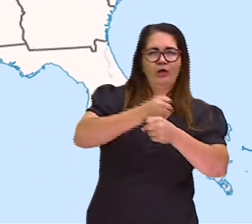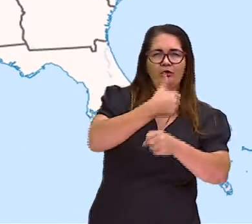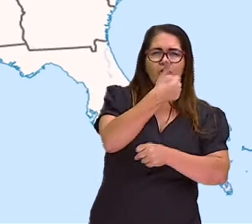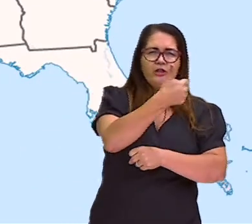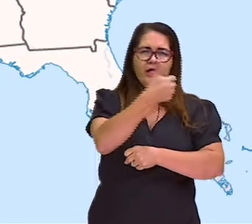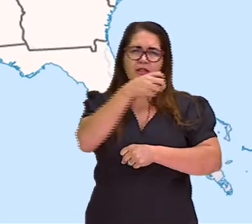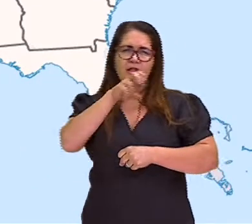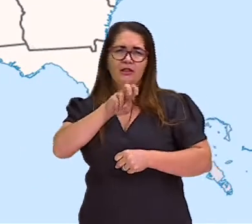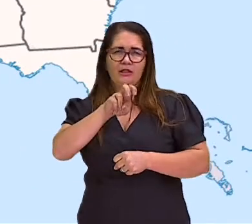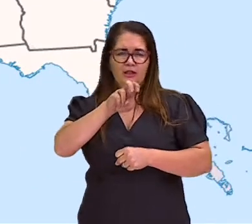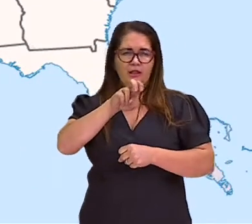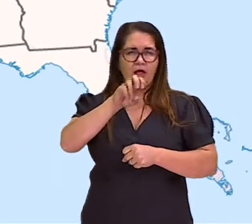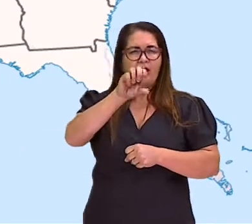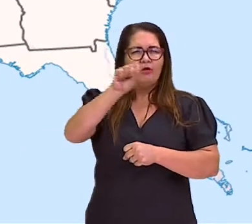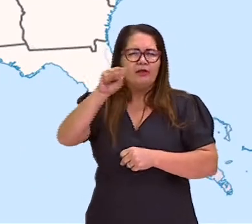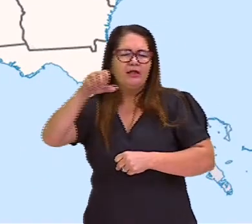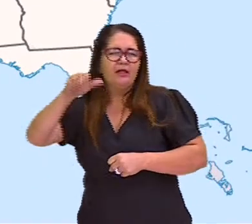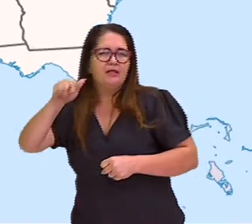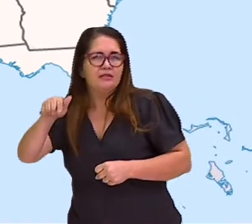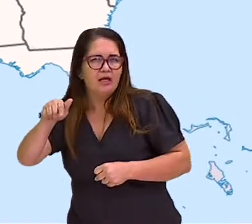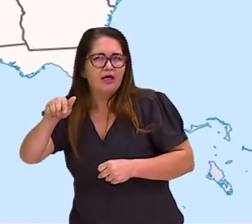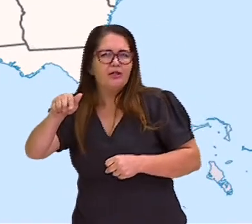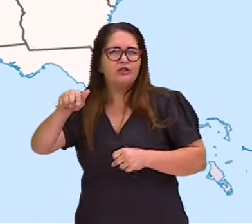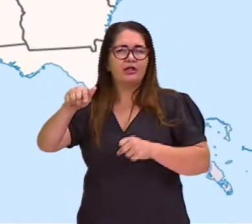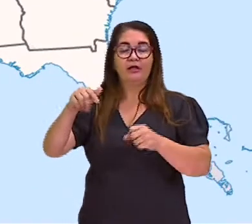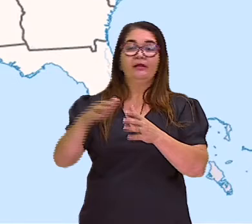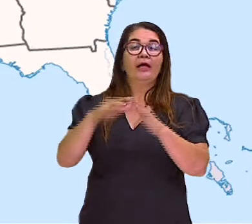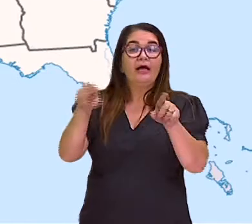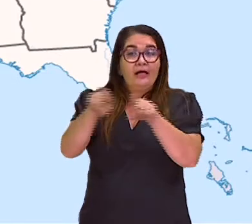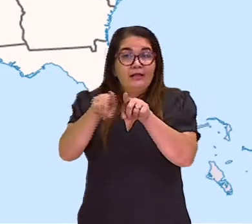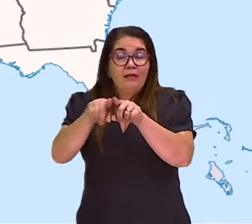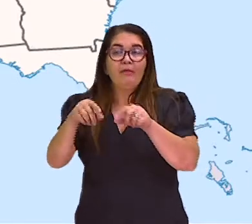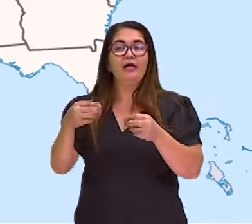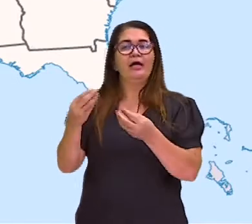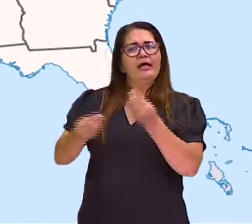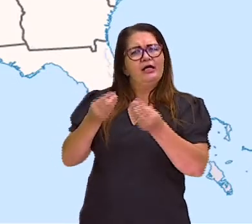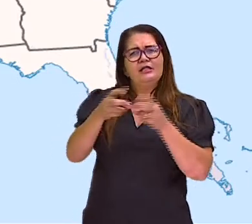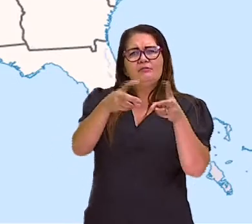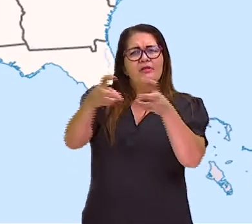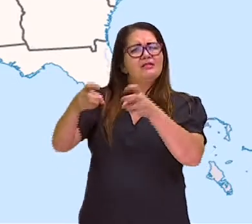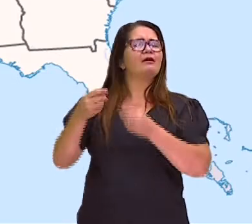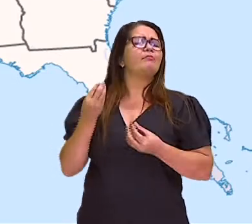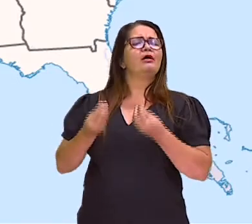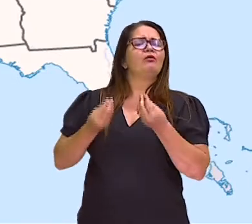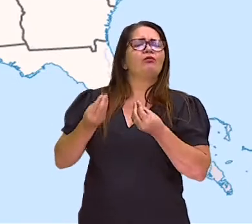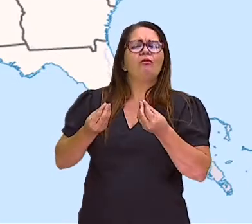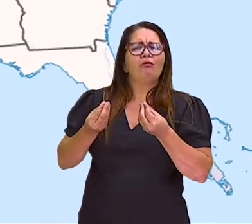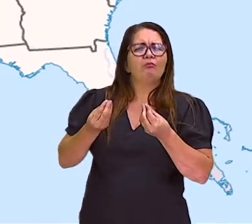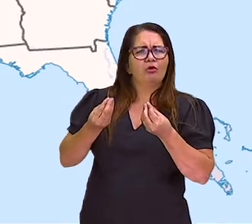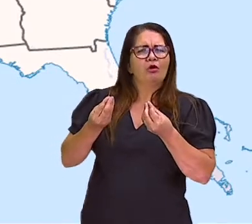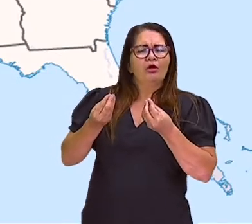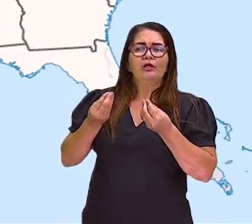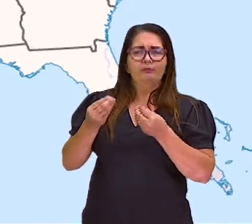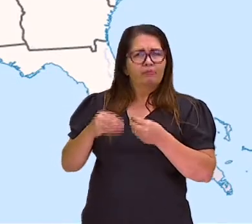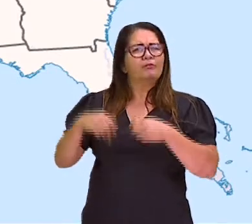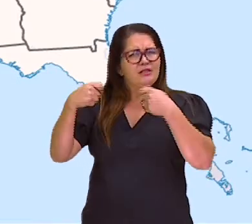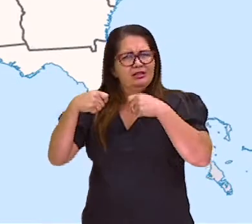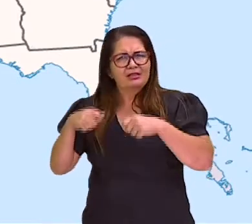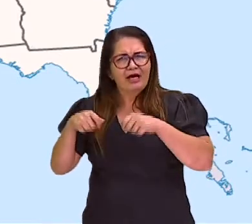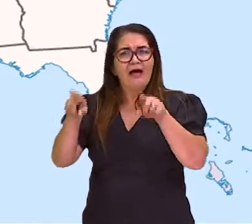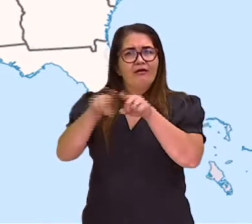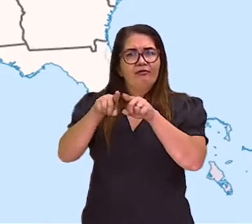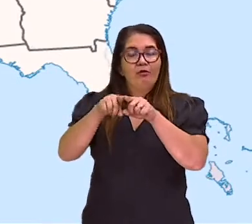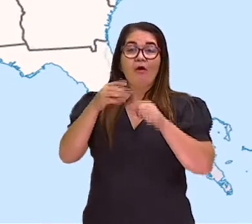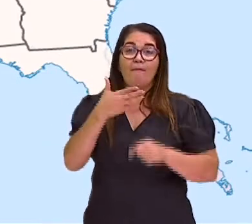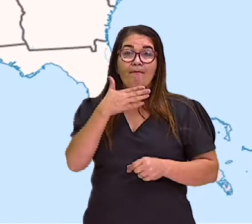1584 e 1587, Sir Walter Raleigh comandou uma expedição